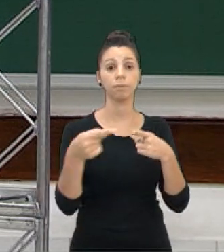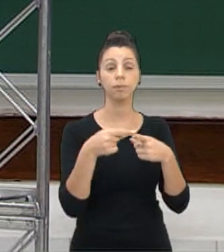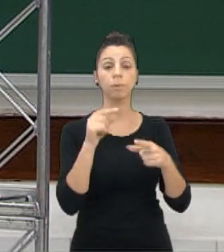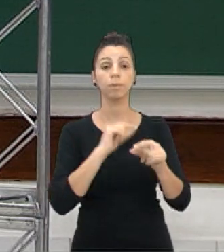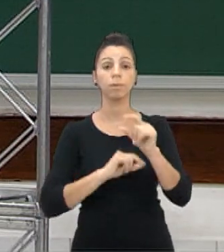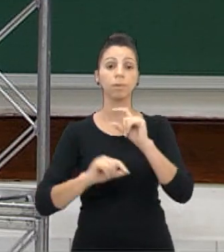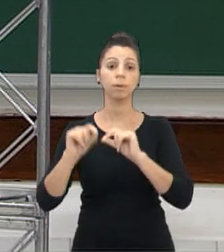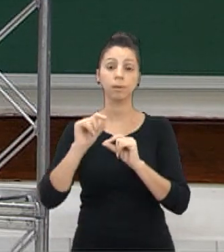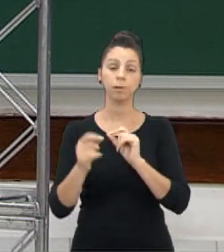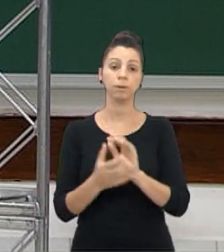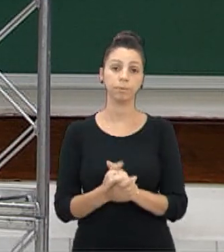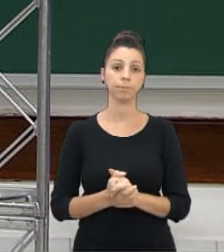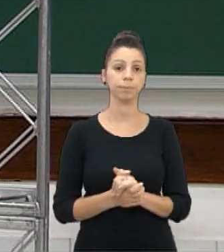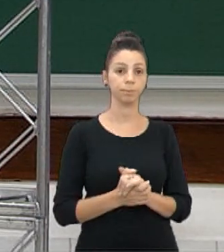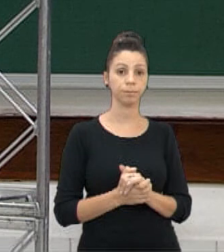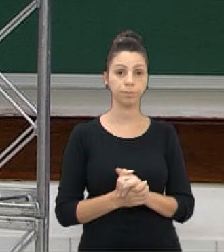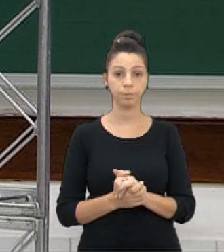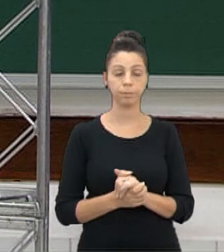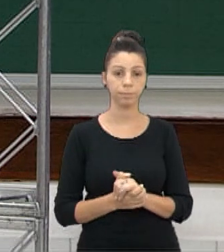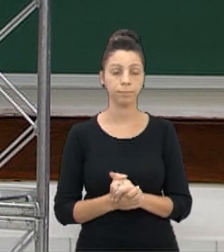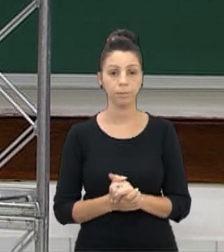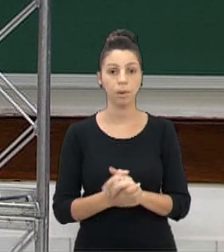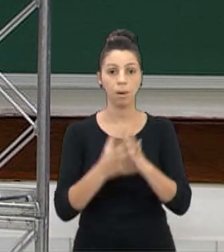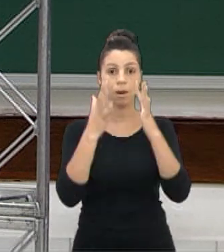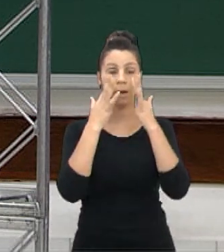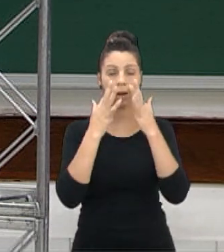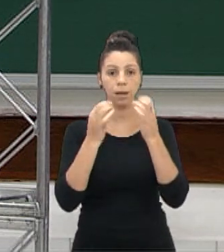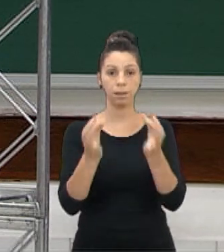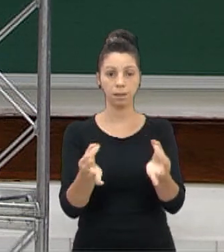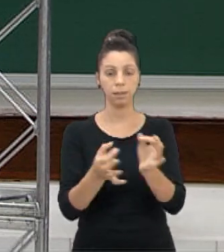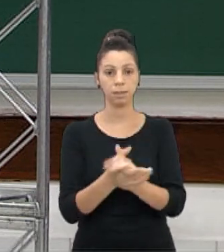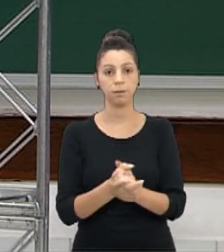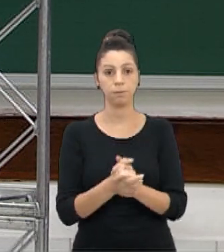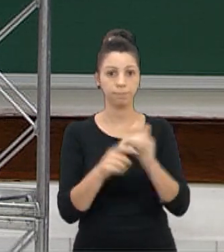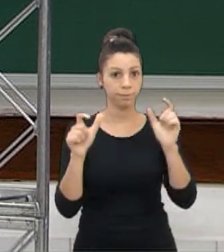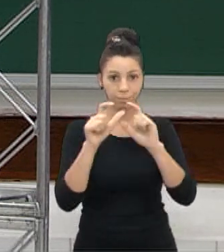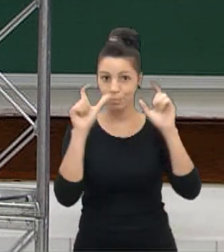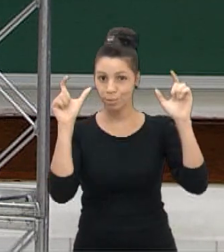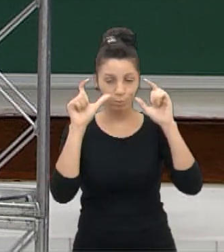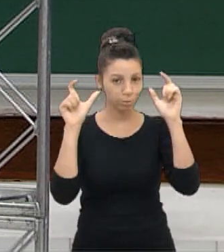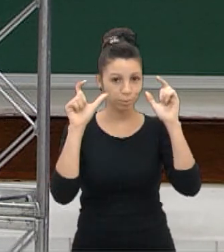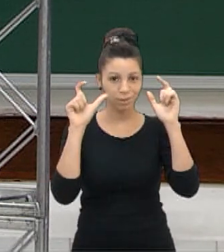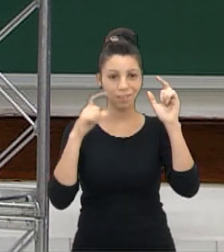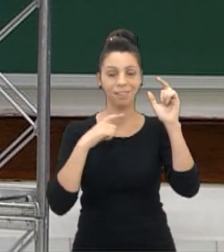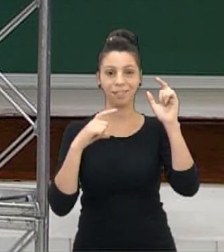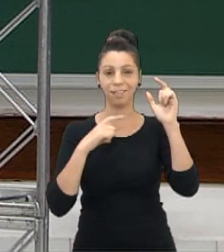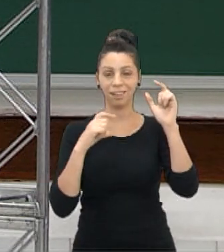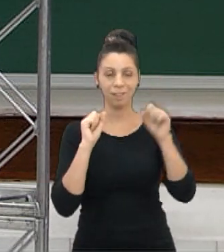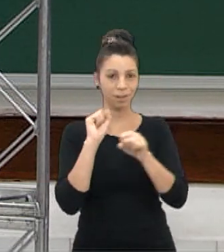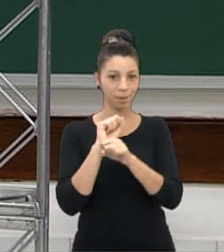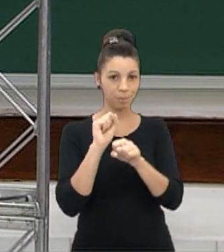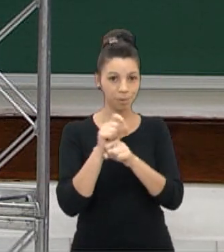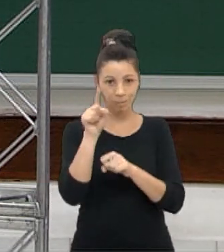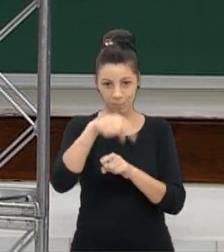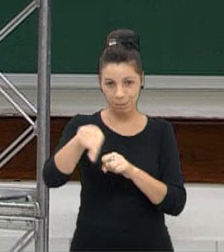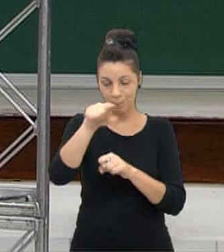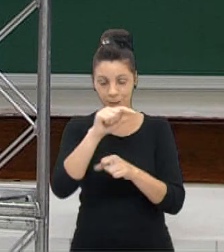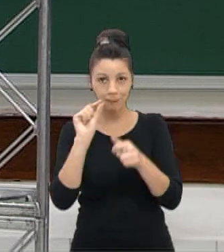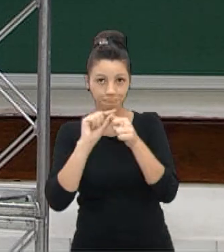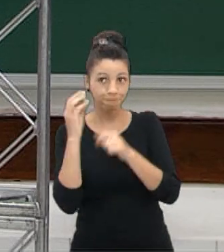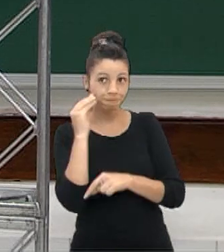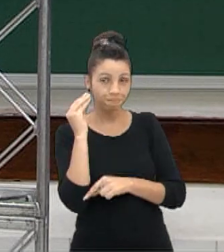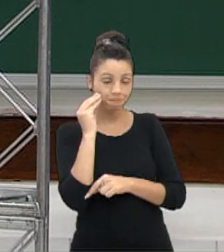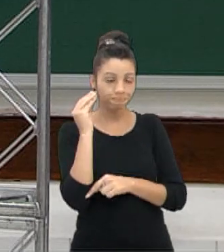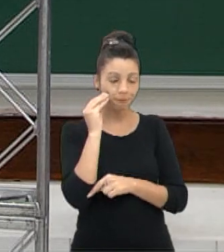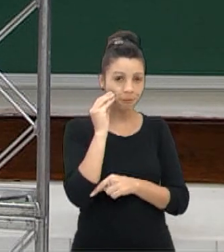diz bem assim, ó, presta atenção, fica ligadinho, porque já vai ter aquela pausa para você fazer, hein? Olha o